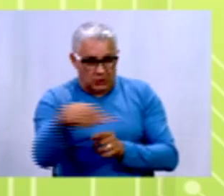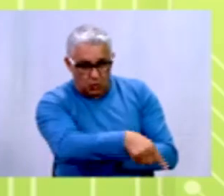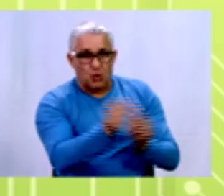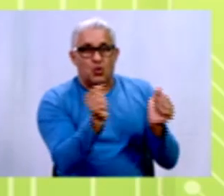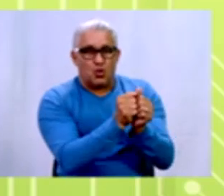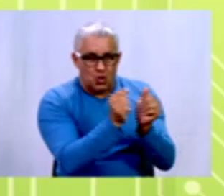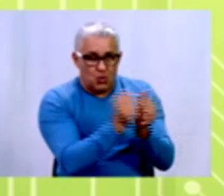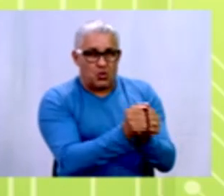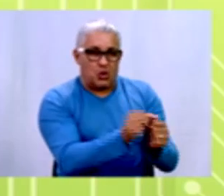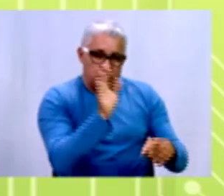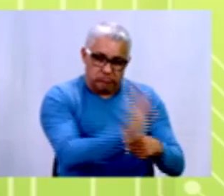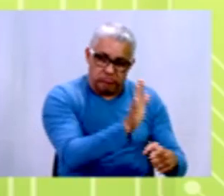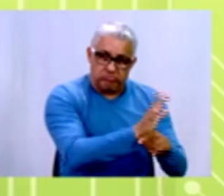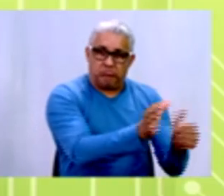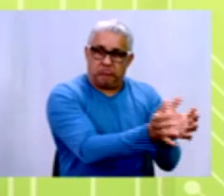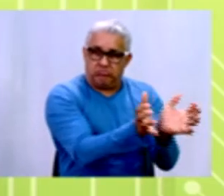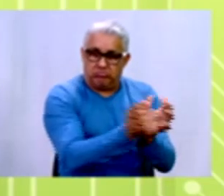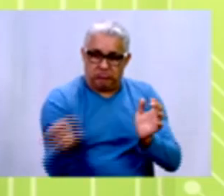time, ajudando